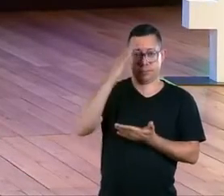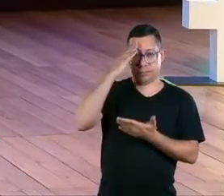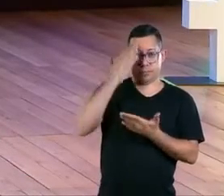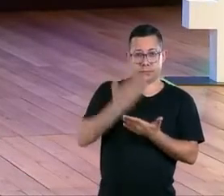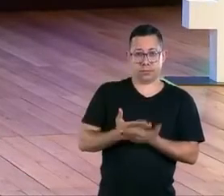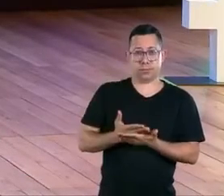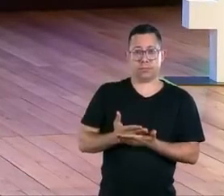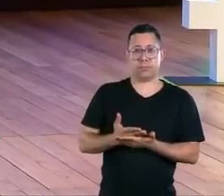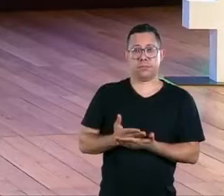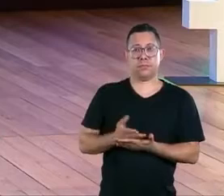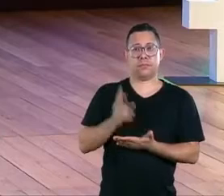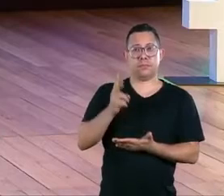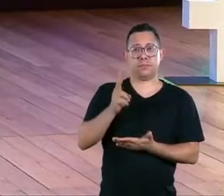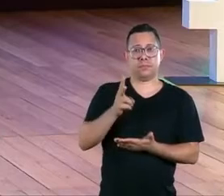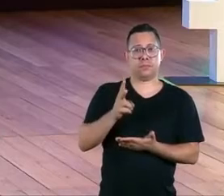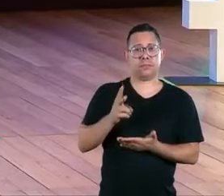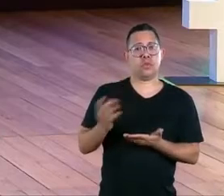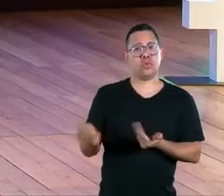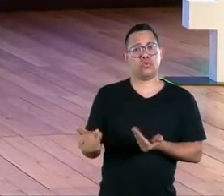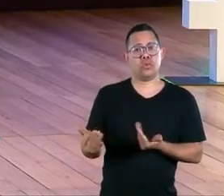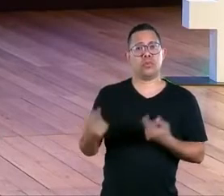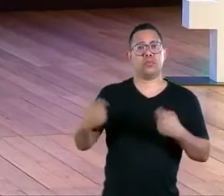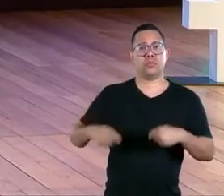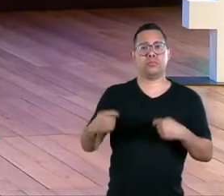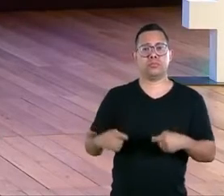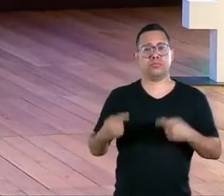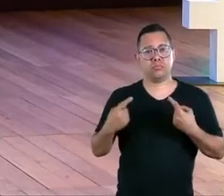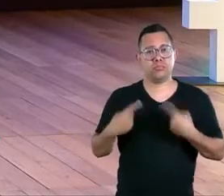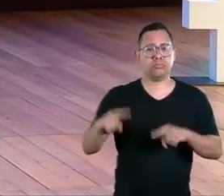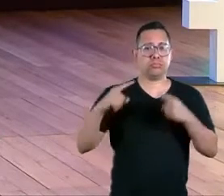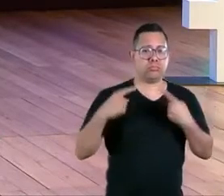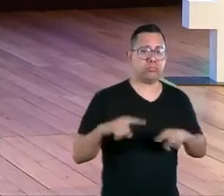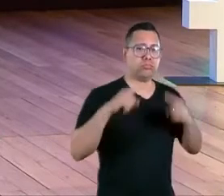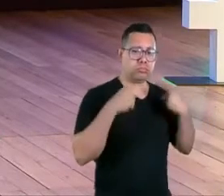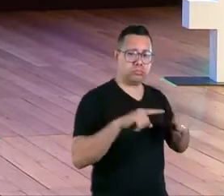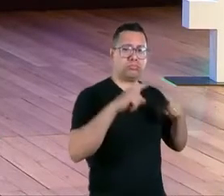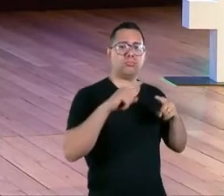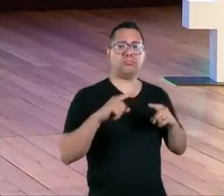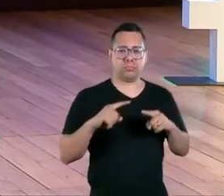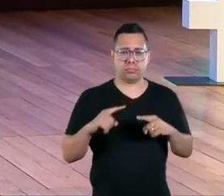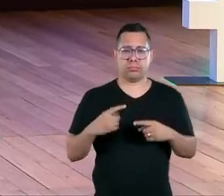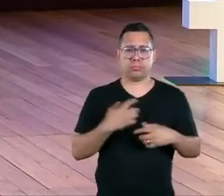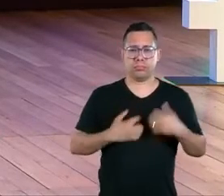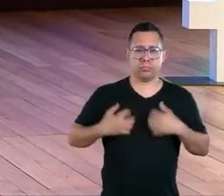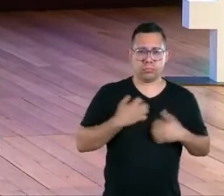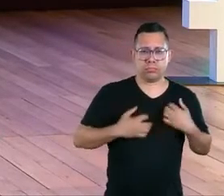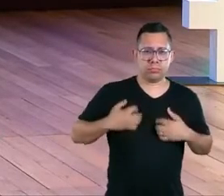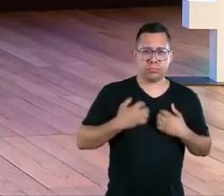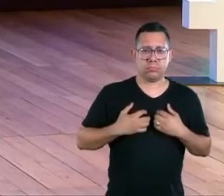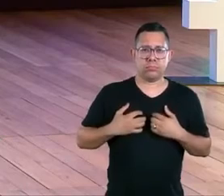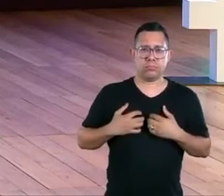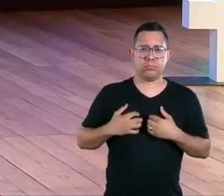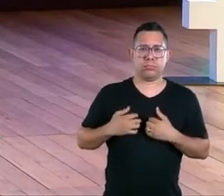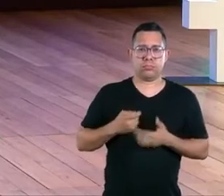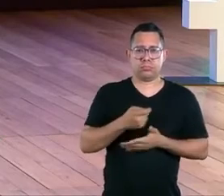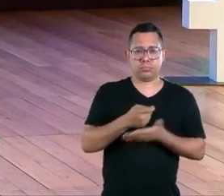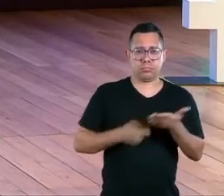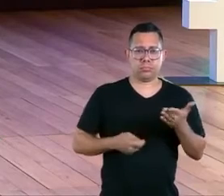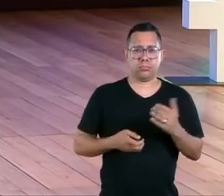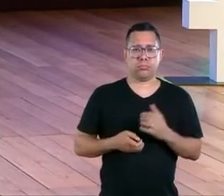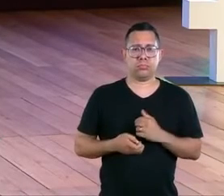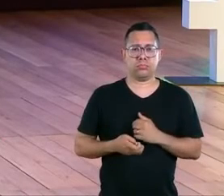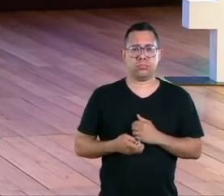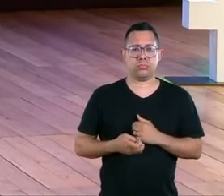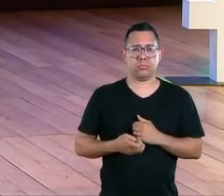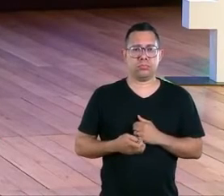talvez, né, que nossos jovens desse país precisam começar a enfrentar as incertezas para lidar com o processo de escrita. Michel,